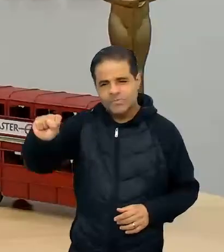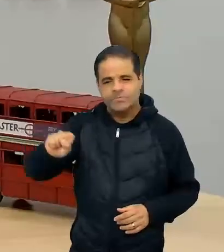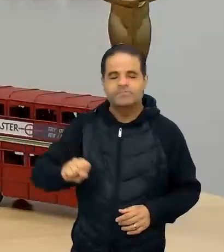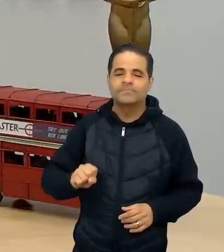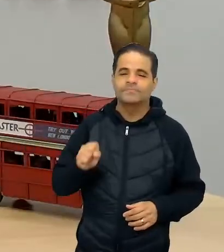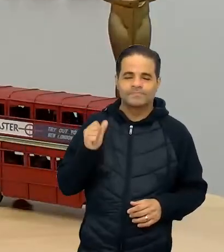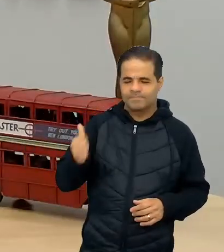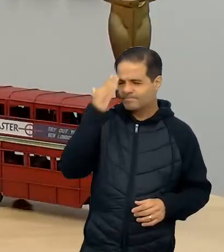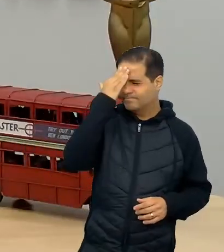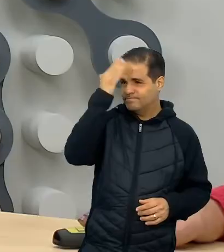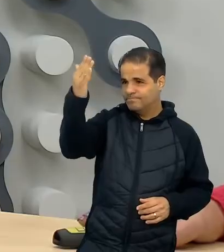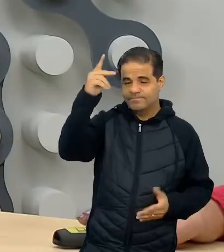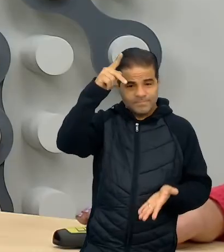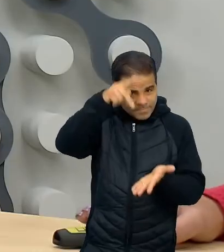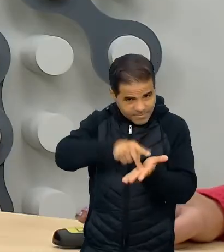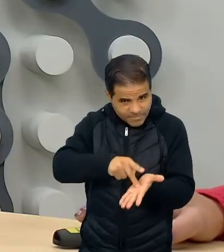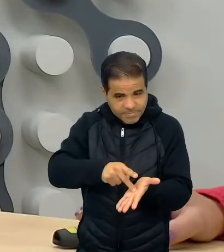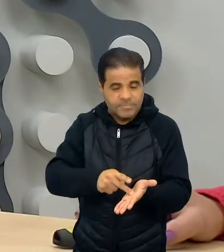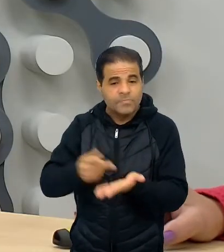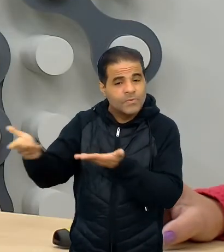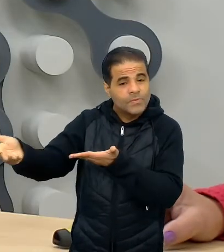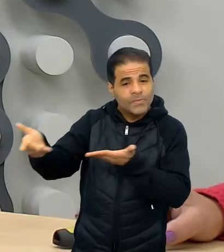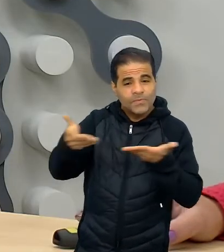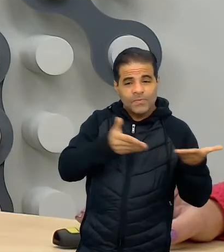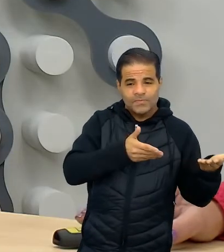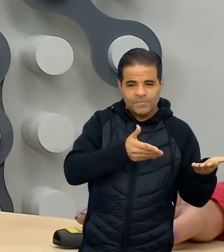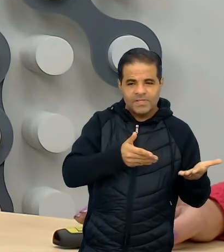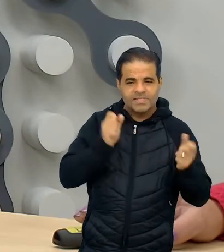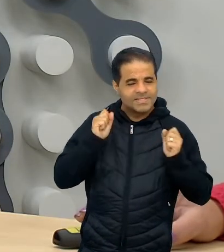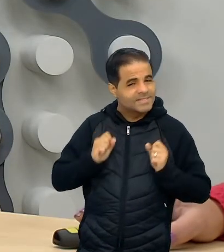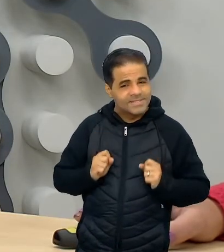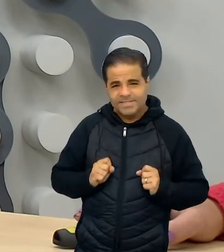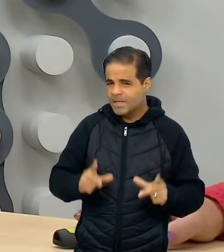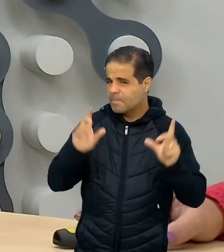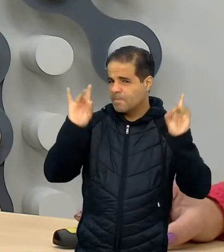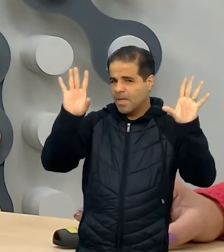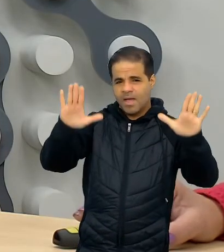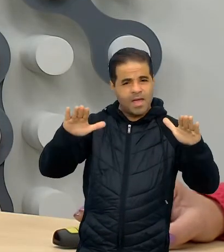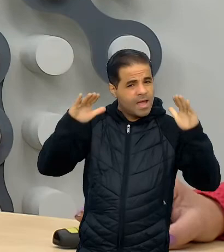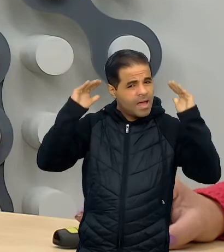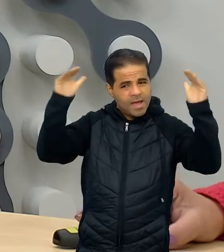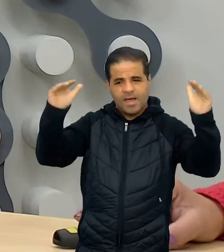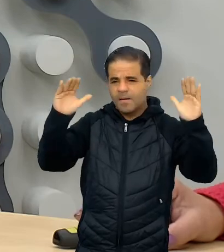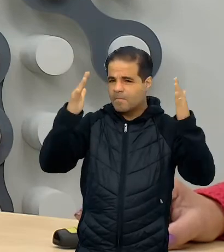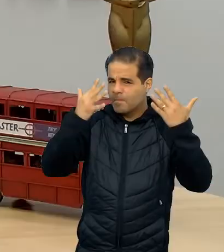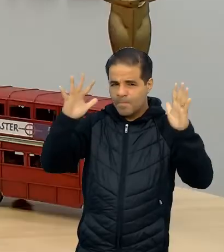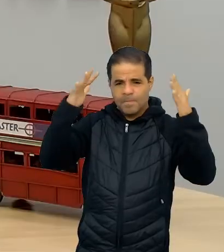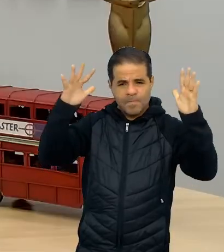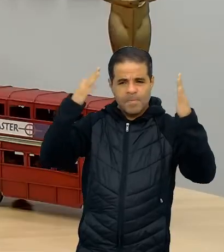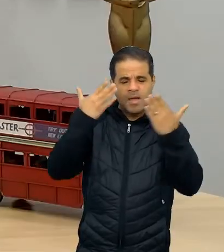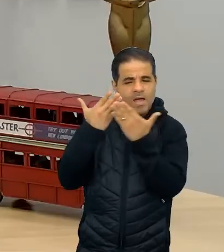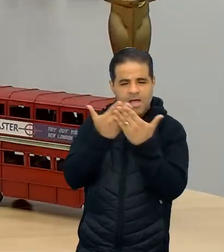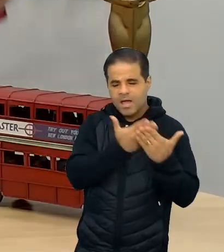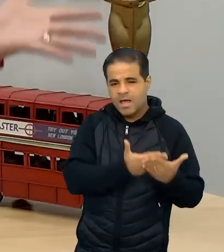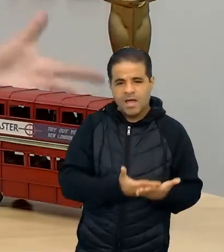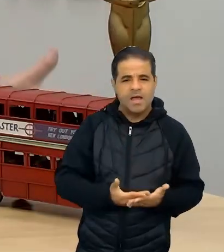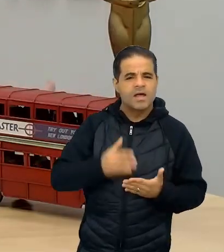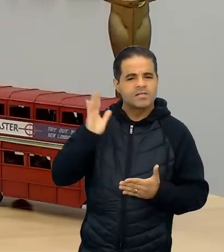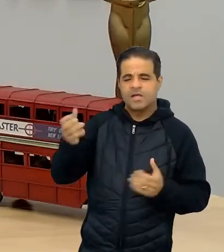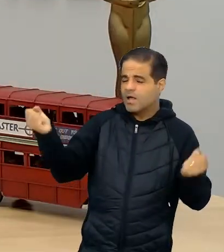aqui. Muito De obrigada verdade. pelo convite. Ela sempre topa as minhas aulas e vem. E já